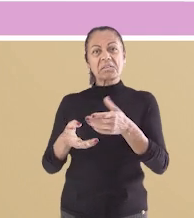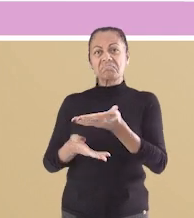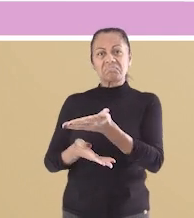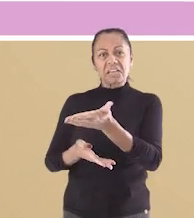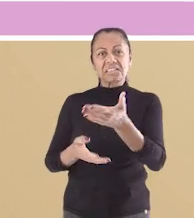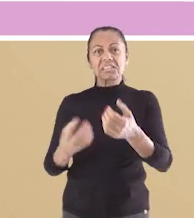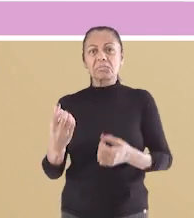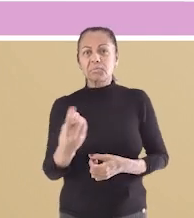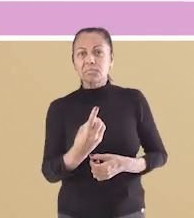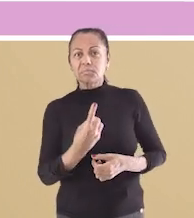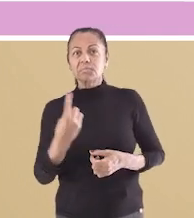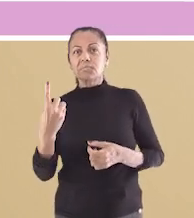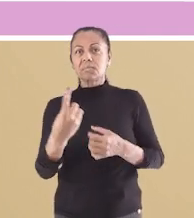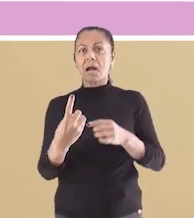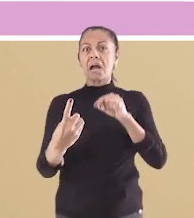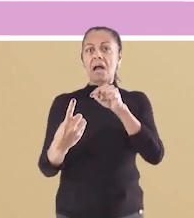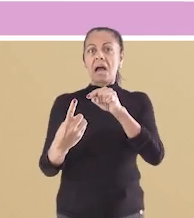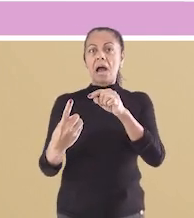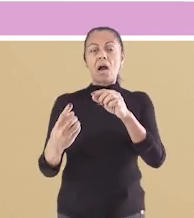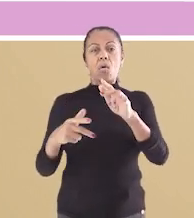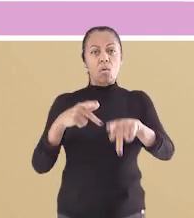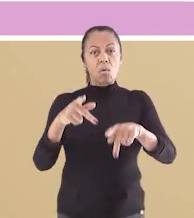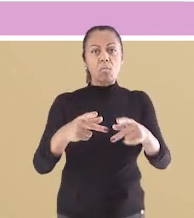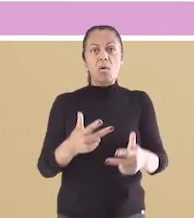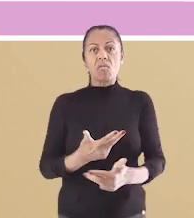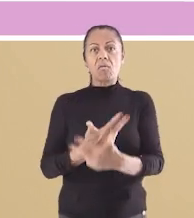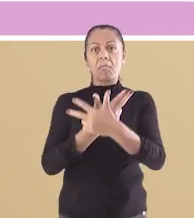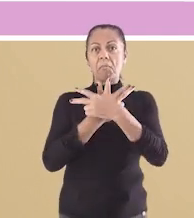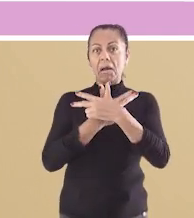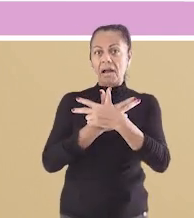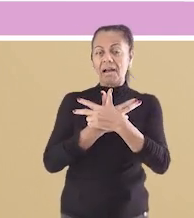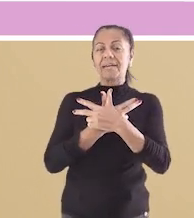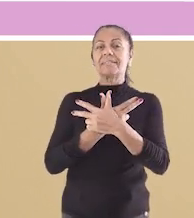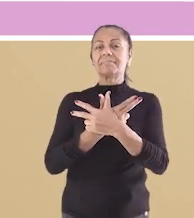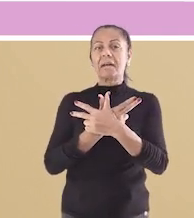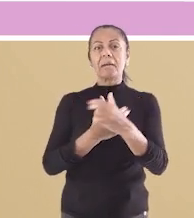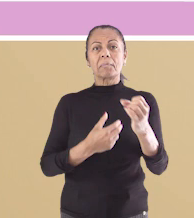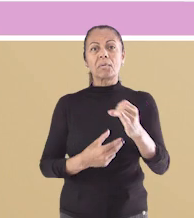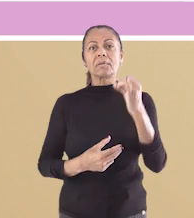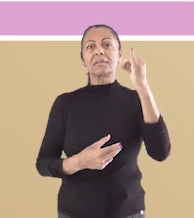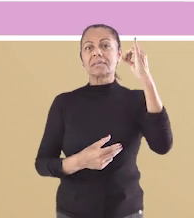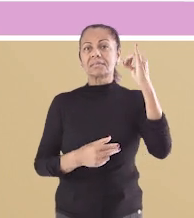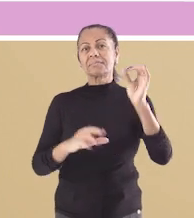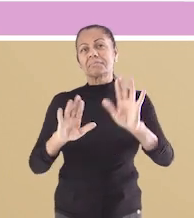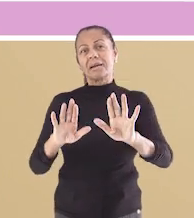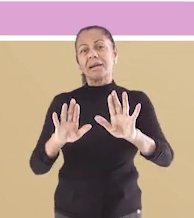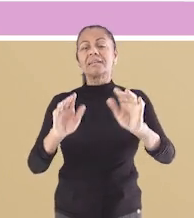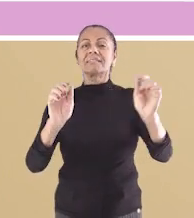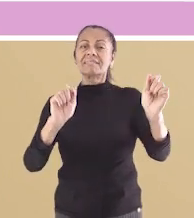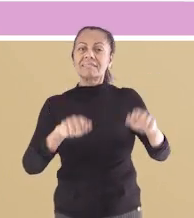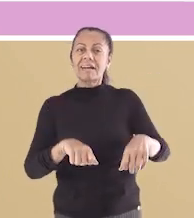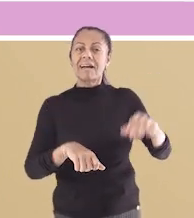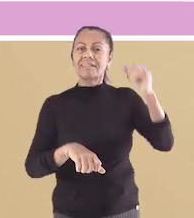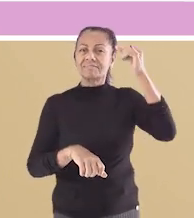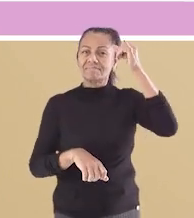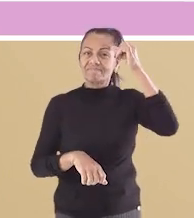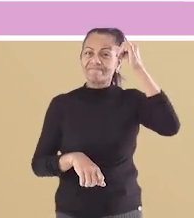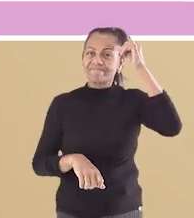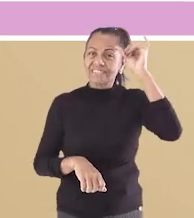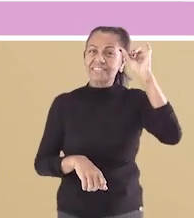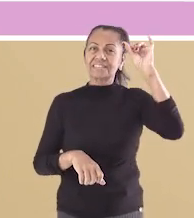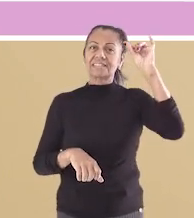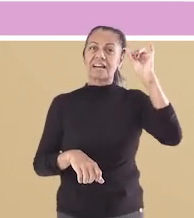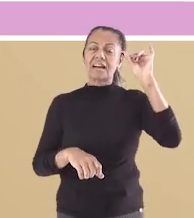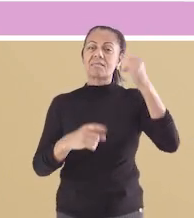por repetições. Saber que a vida de ciclos era tão importante para o povo maia poderia ter